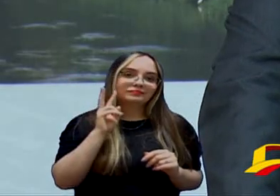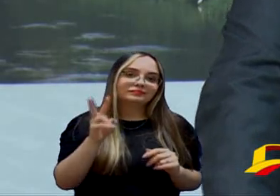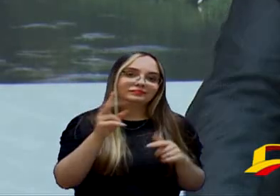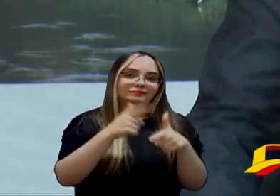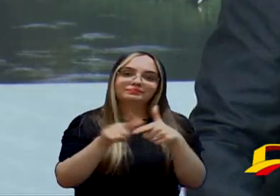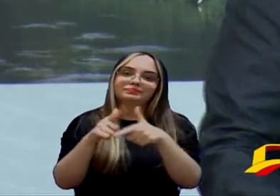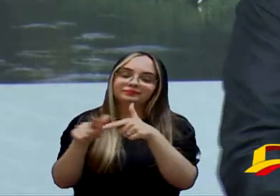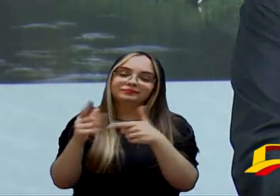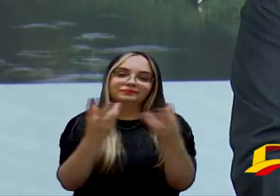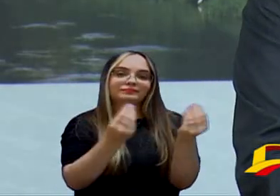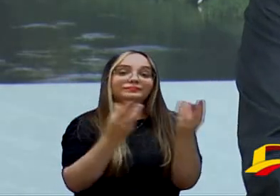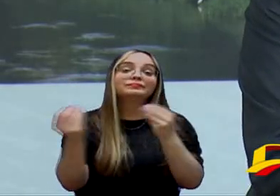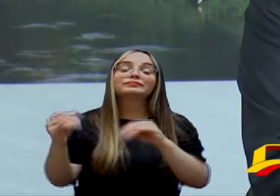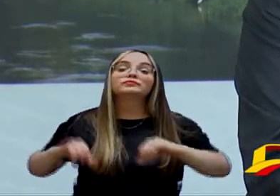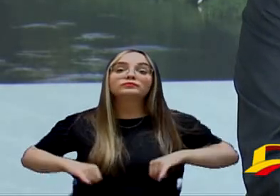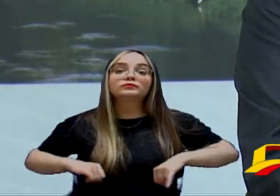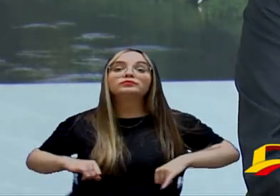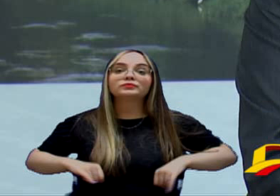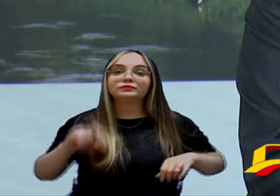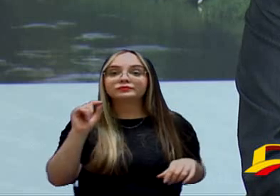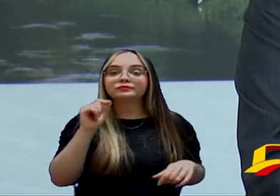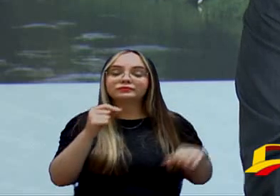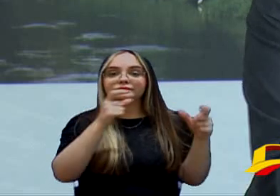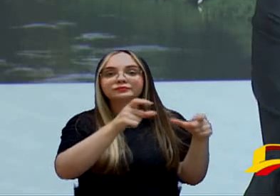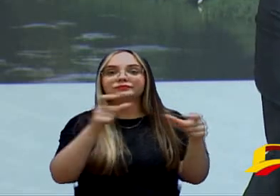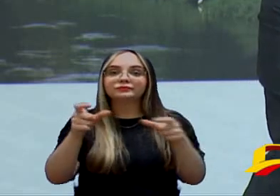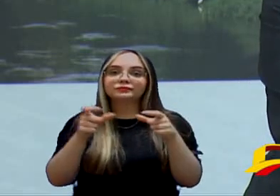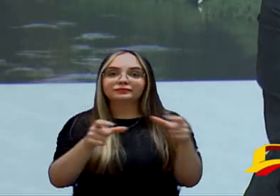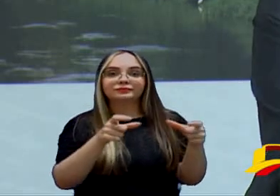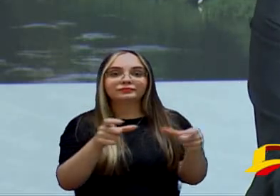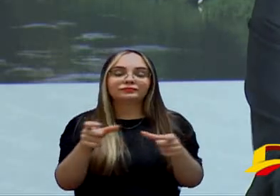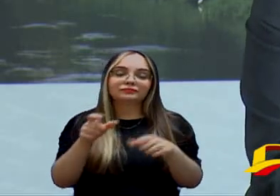o que sofre são as regiões que mais